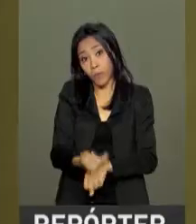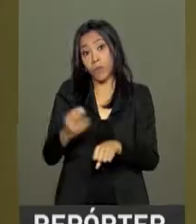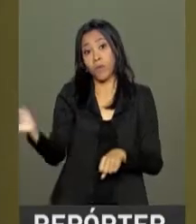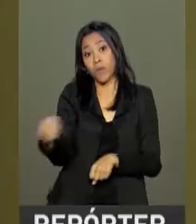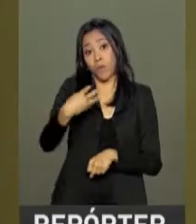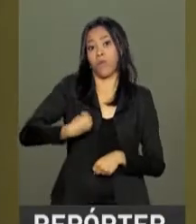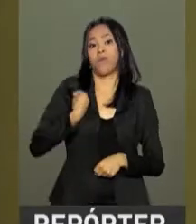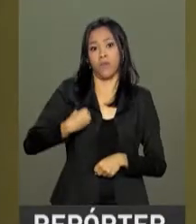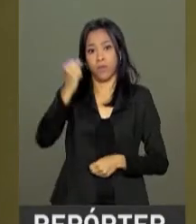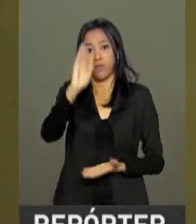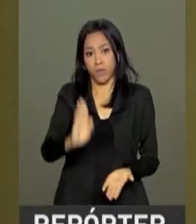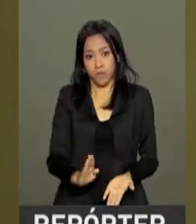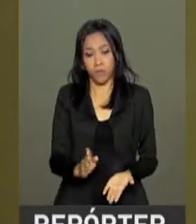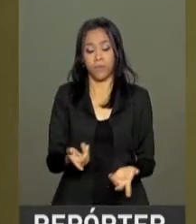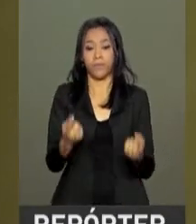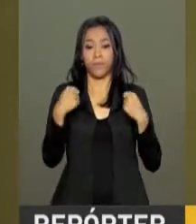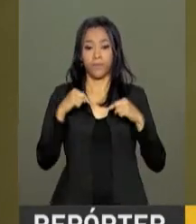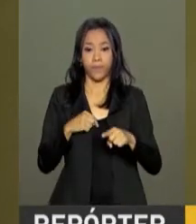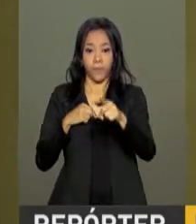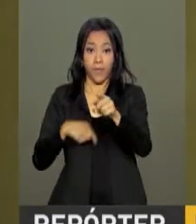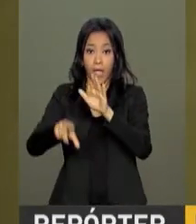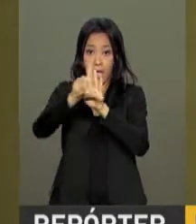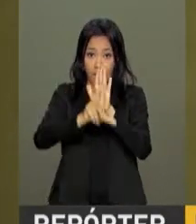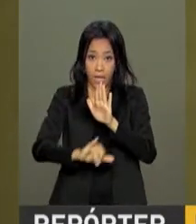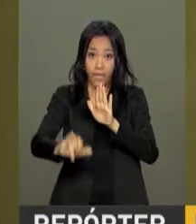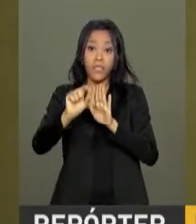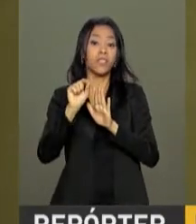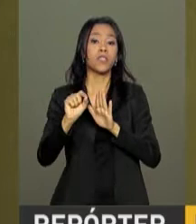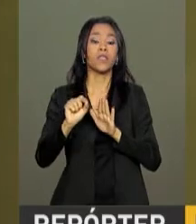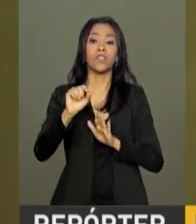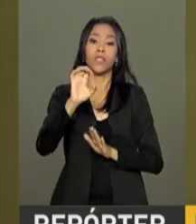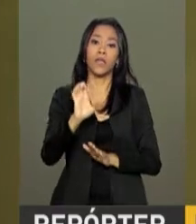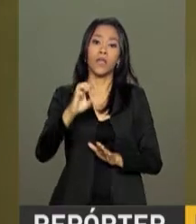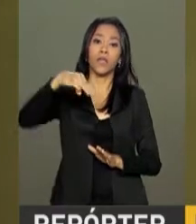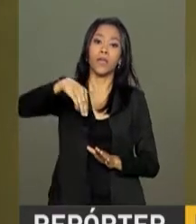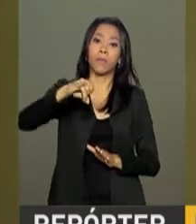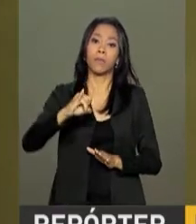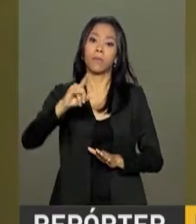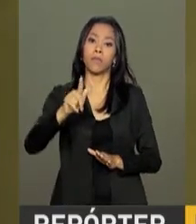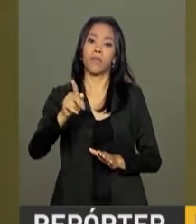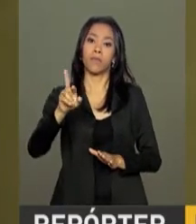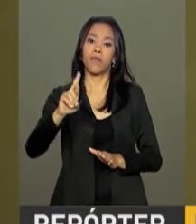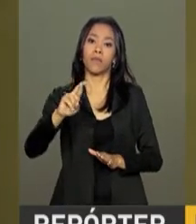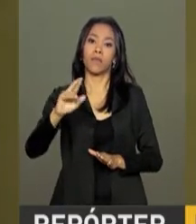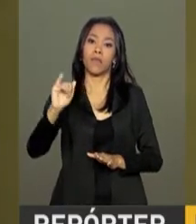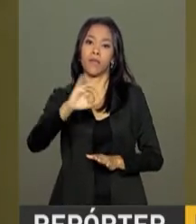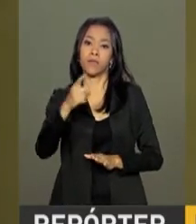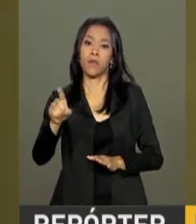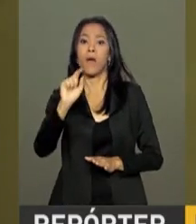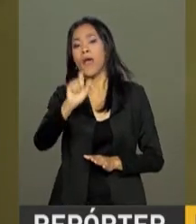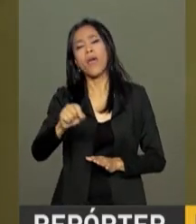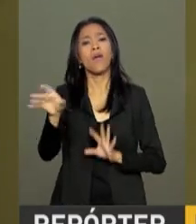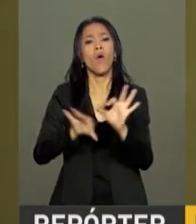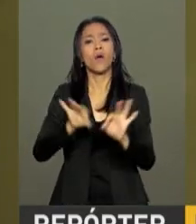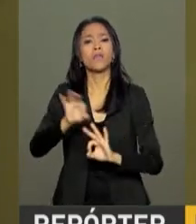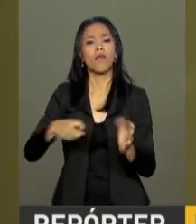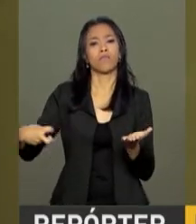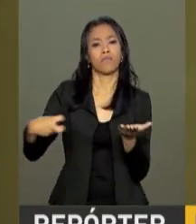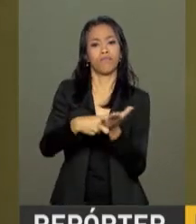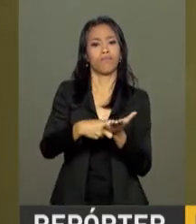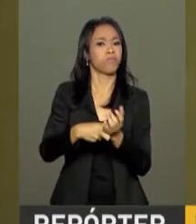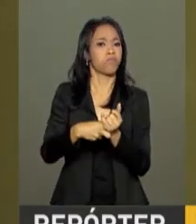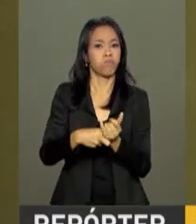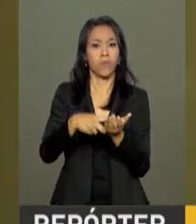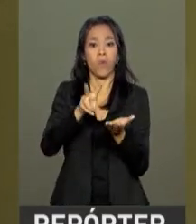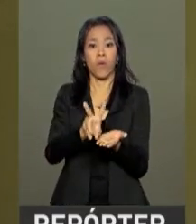um avanço da lei de imigração que aqui merece destaque é a criação do visto para acolhida humanitária que pode ser